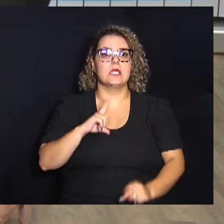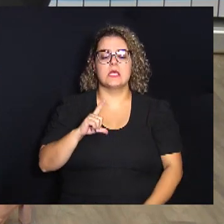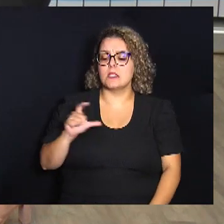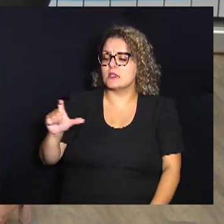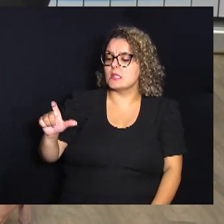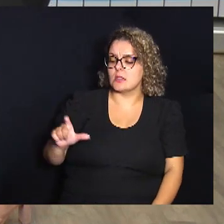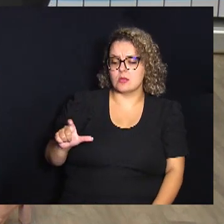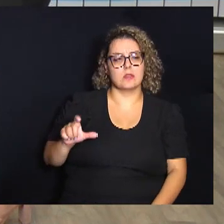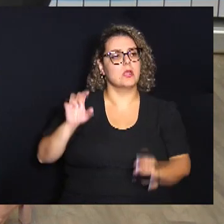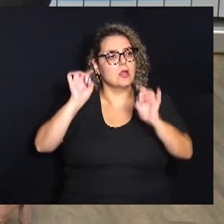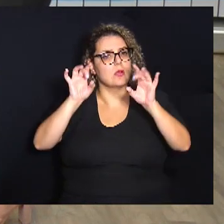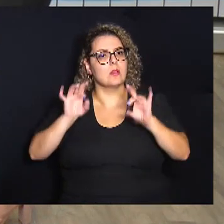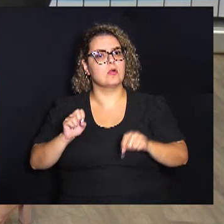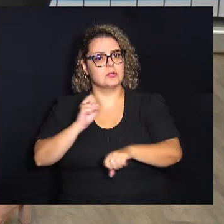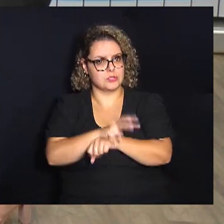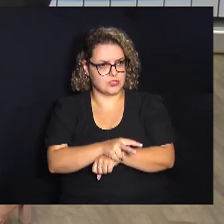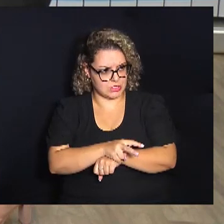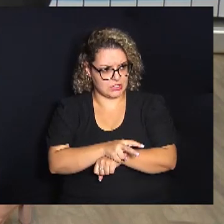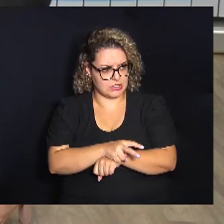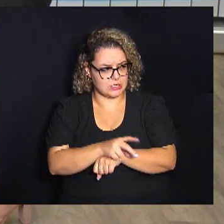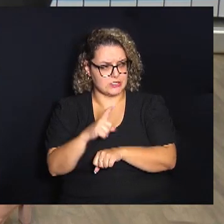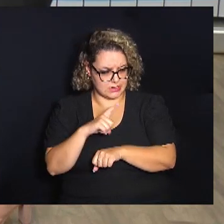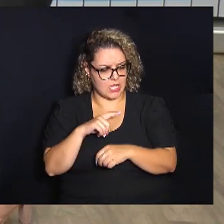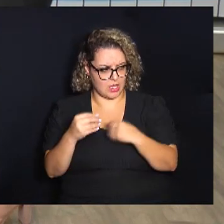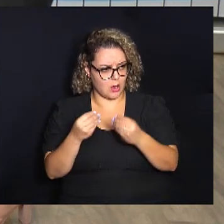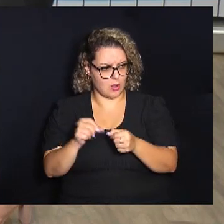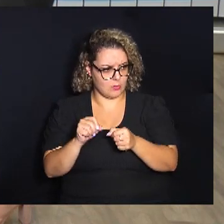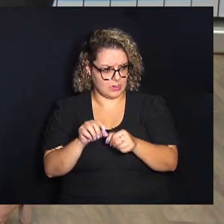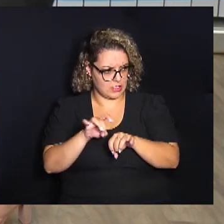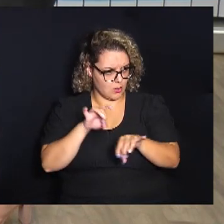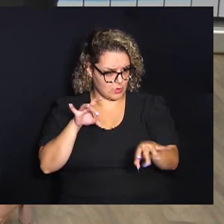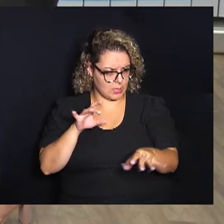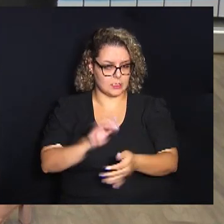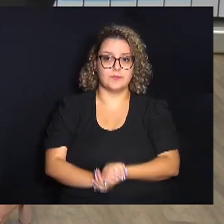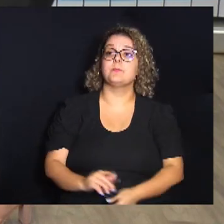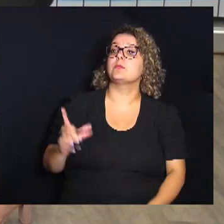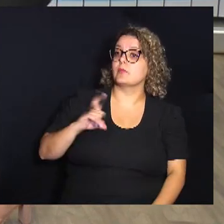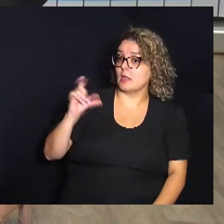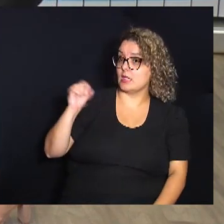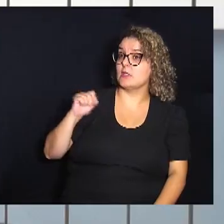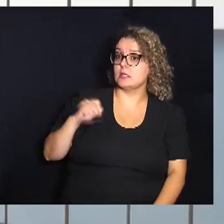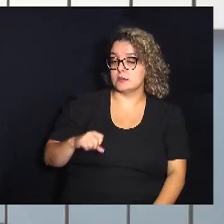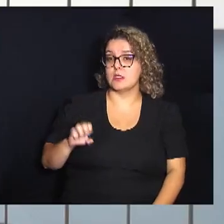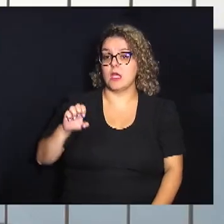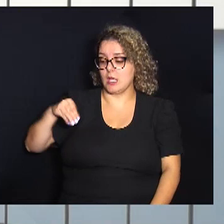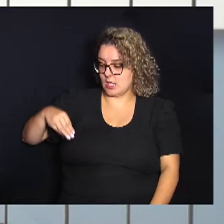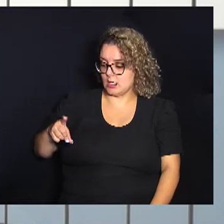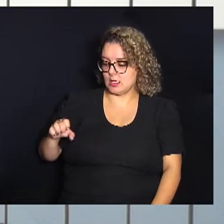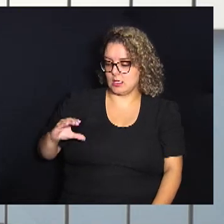cartão exclusivo de vagas, tem como fazer isso de forma online, né? Tem sim, olha, a INDEC tem esse